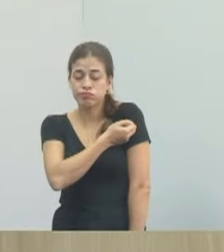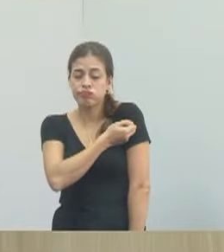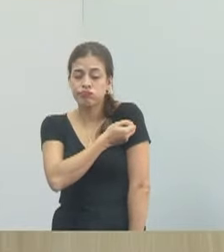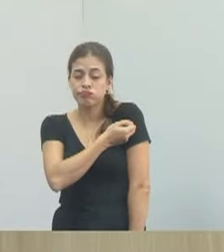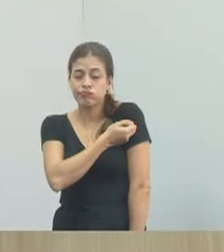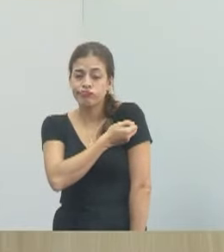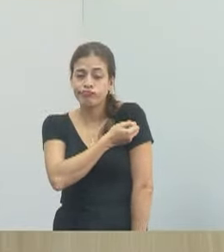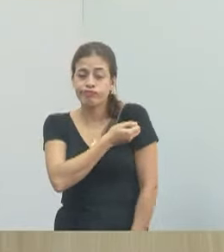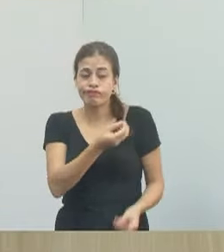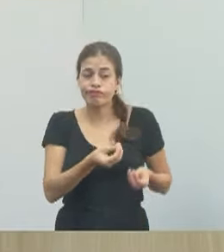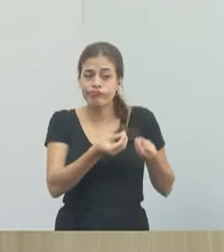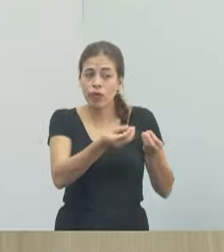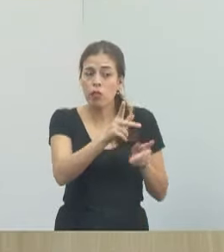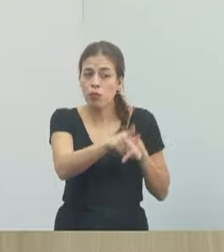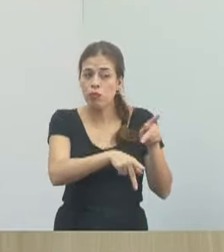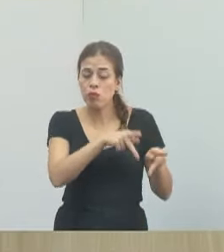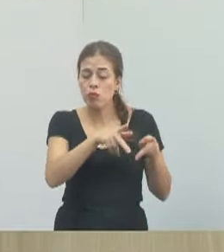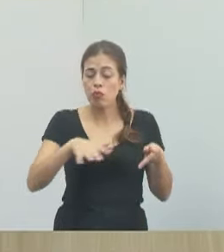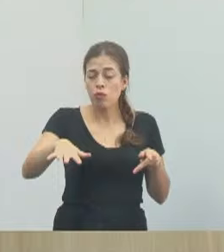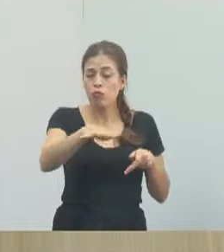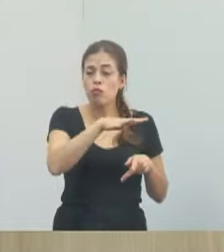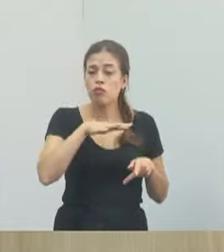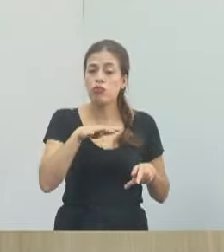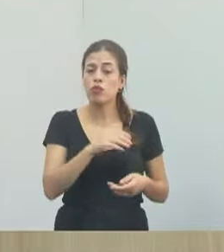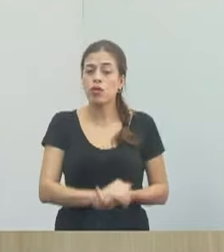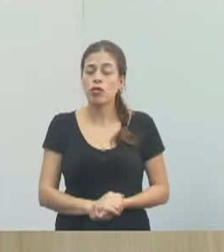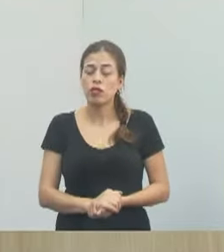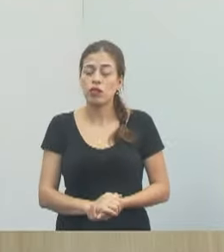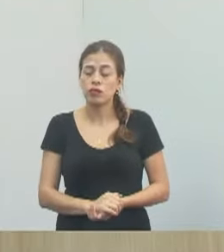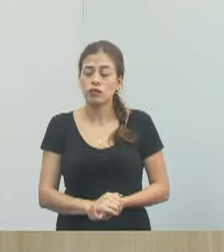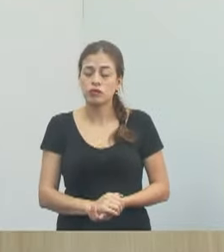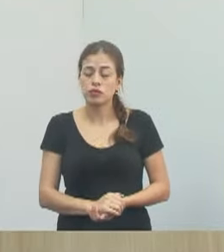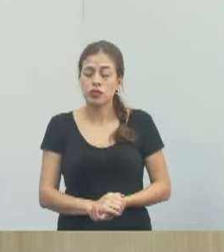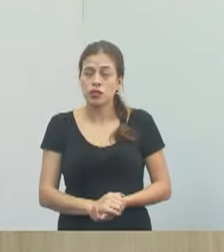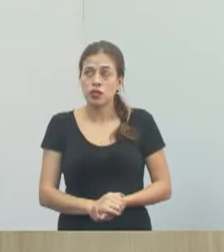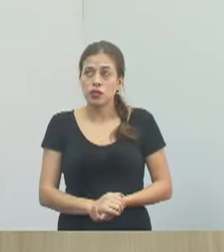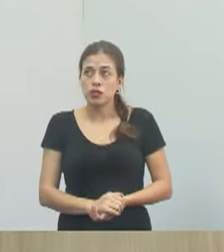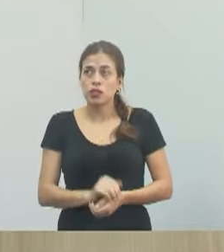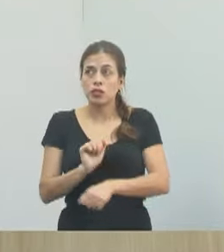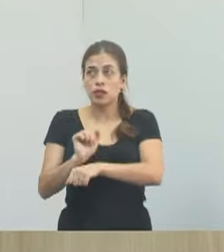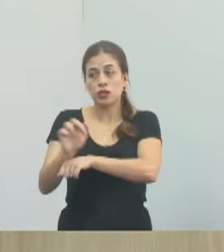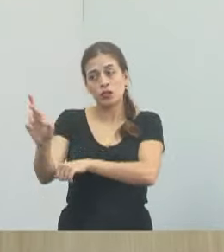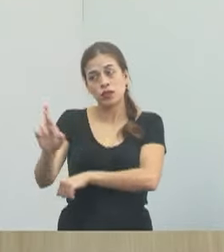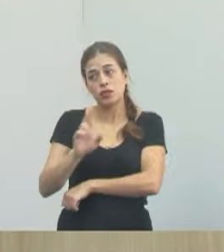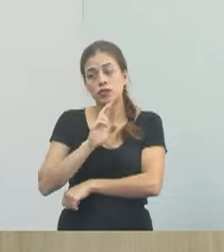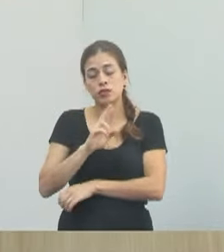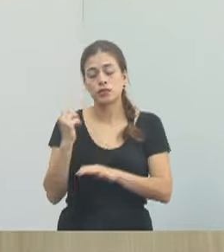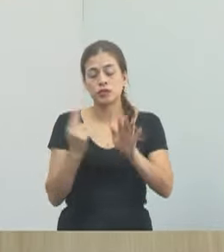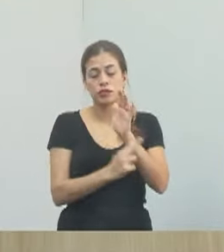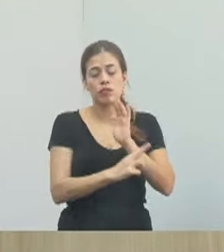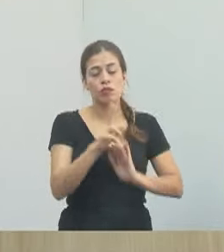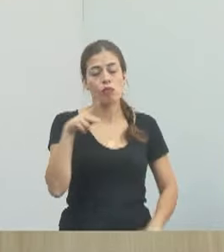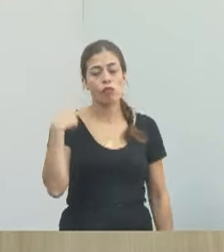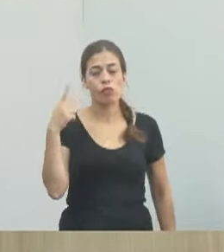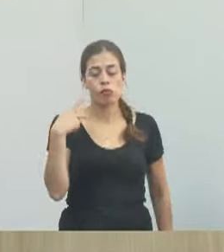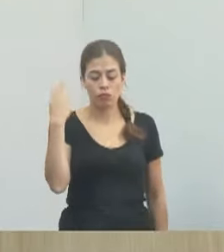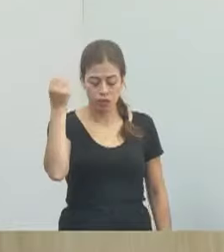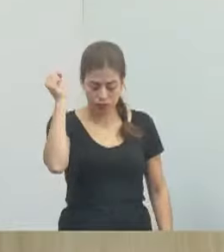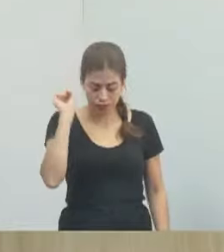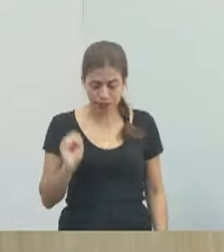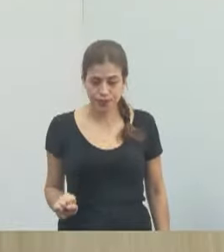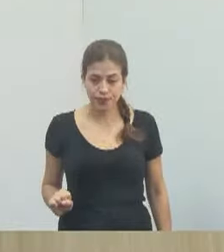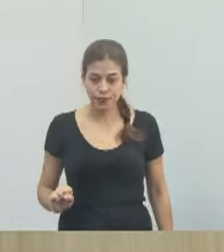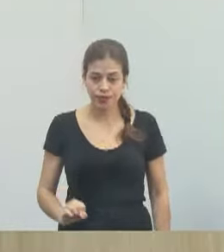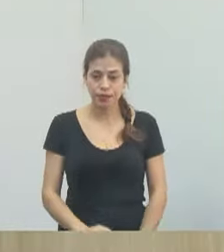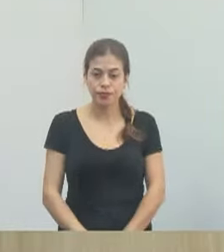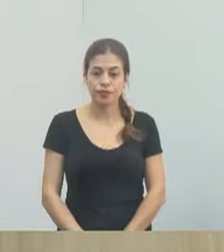disponibilizadas para a população em geral ao aguard da manifestação autoria vereadora Sônia